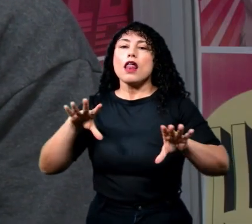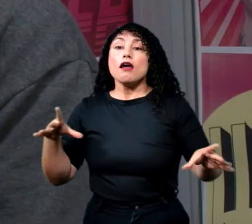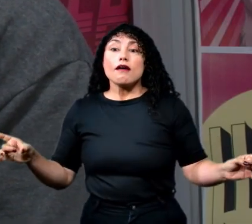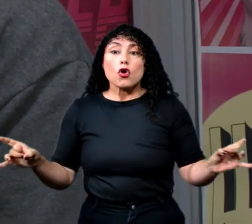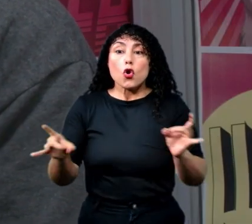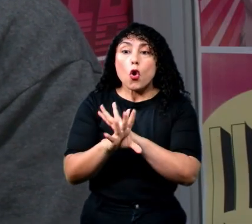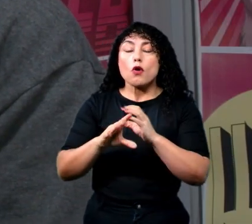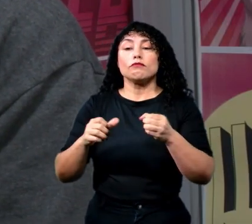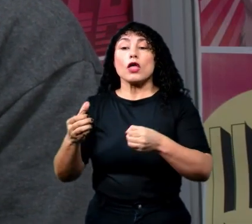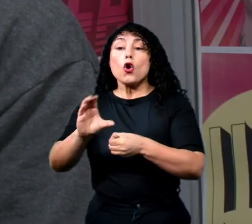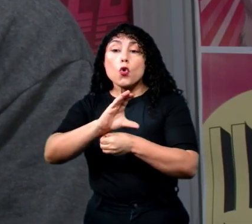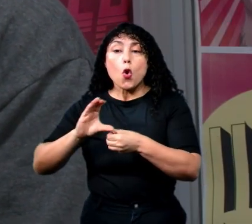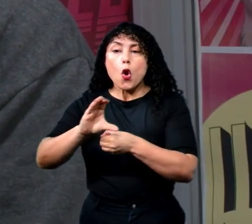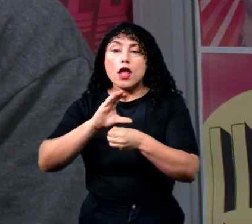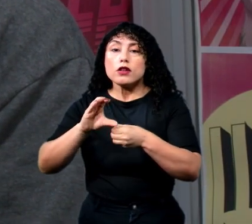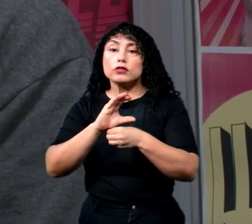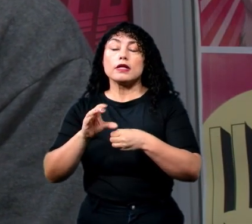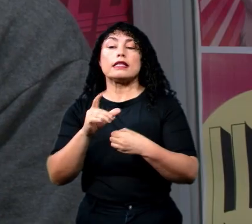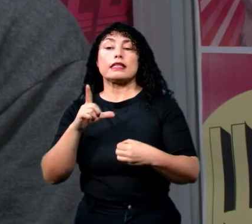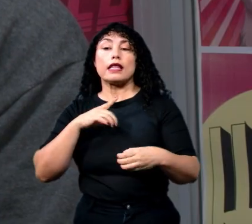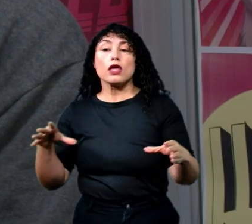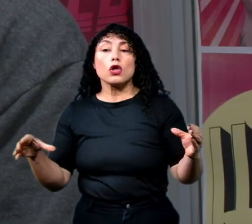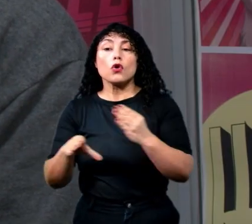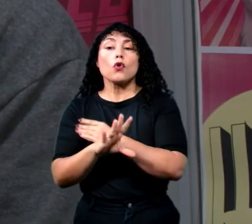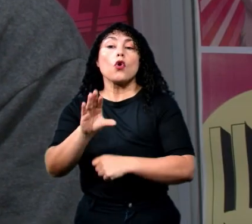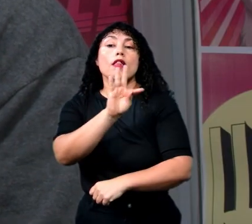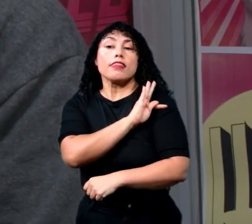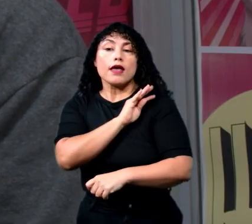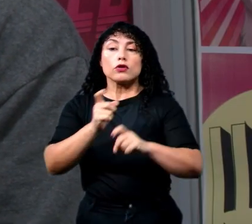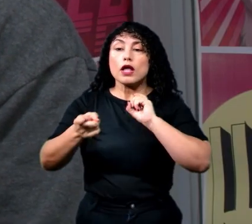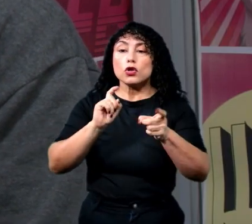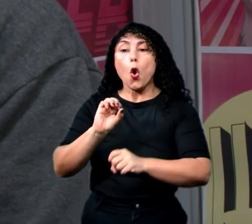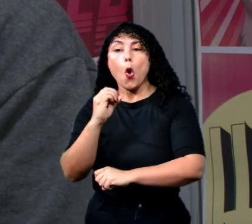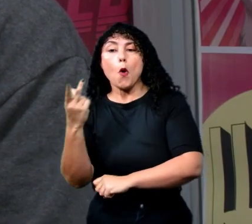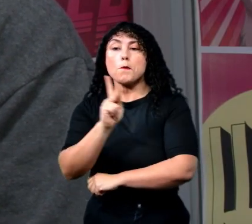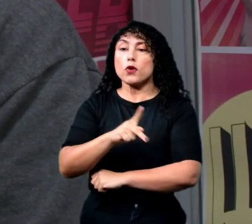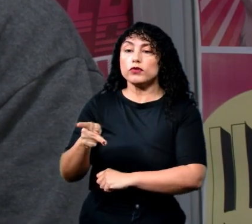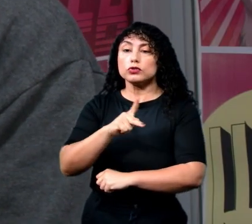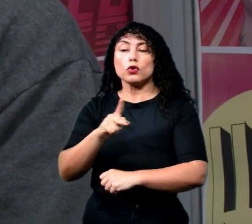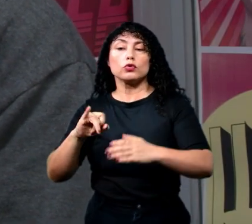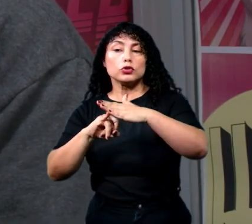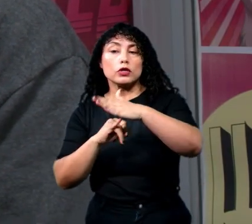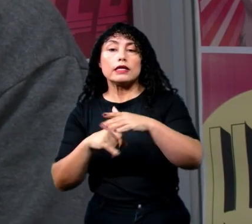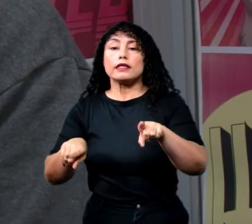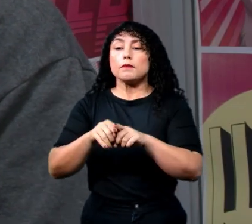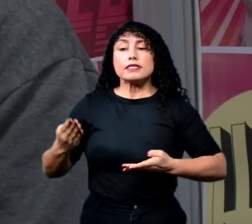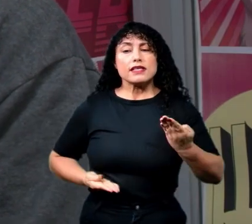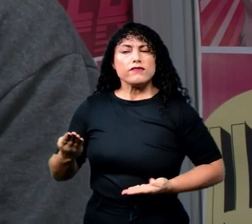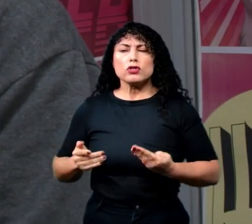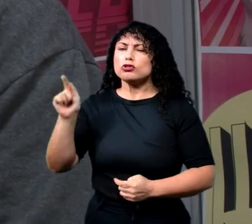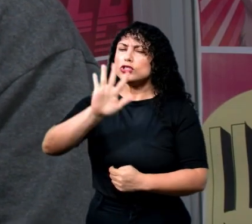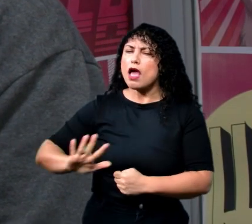ela é um colegiado, né, formado por técnicos administrativos ou professores aqui do Instituto, né, servidores de modo